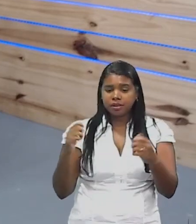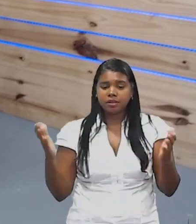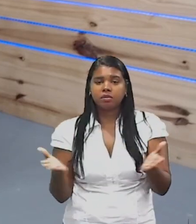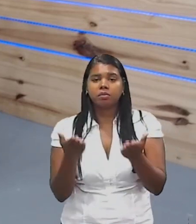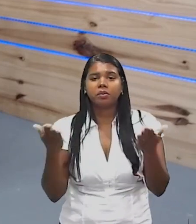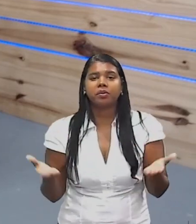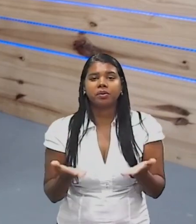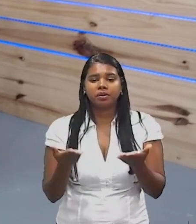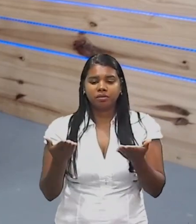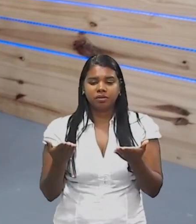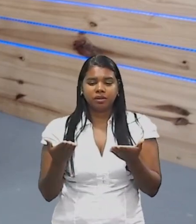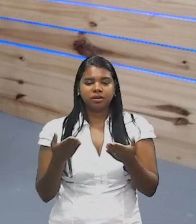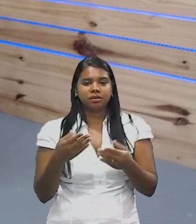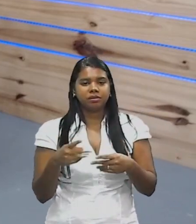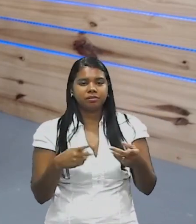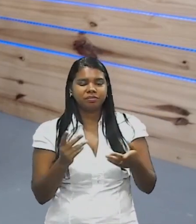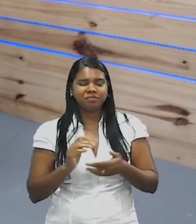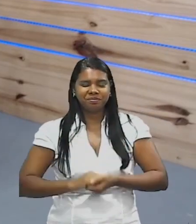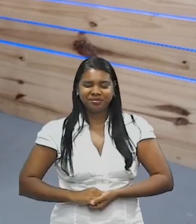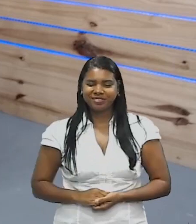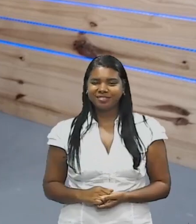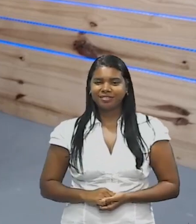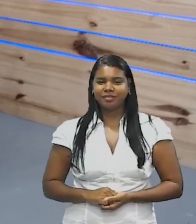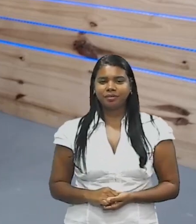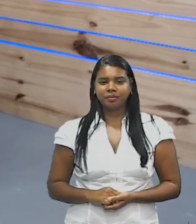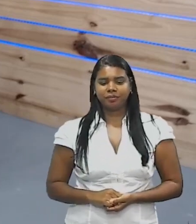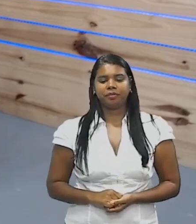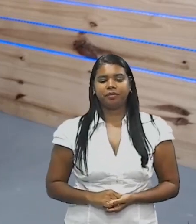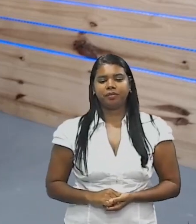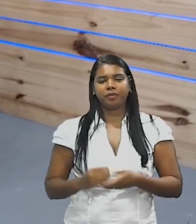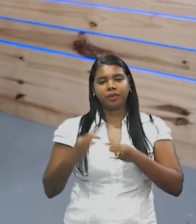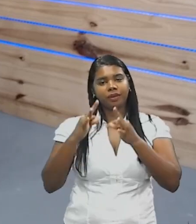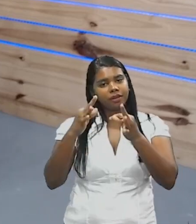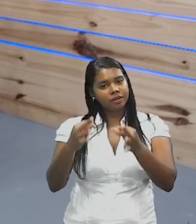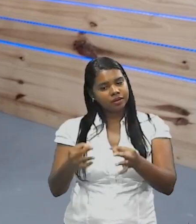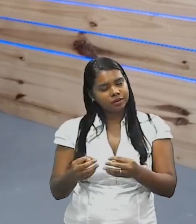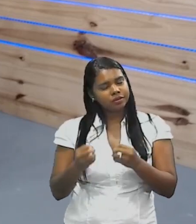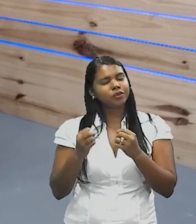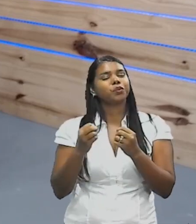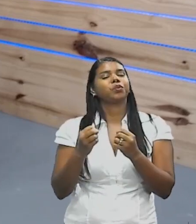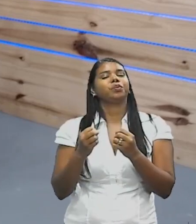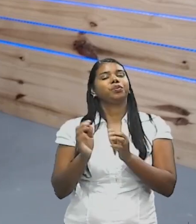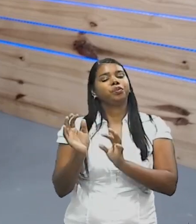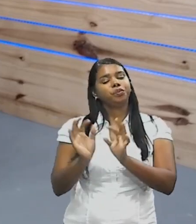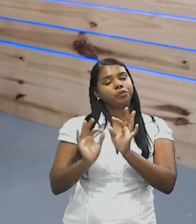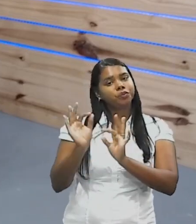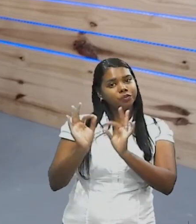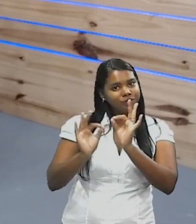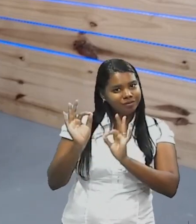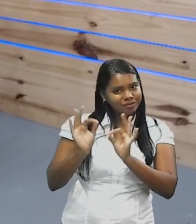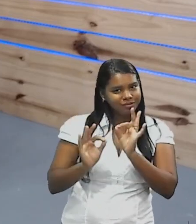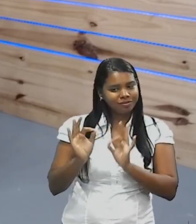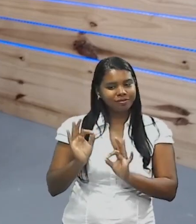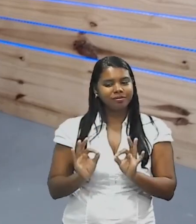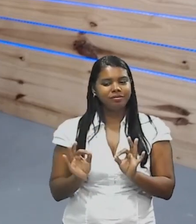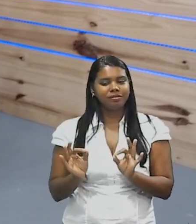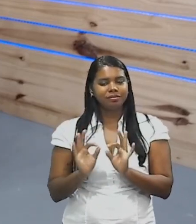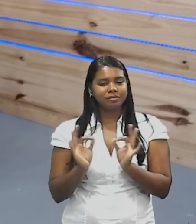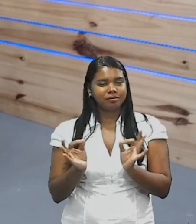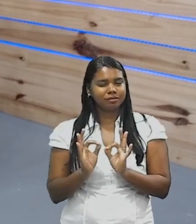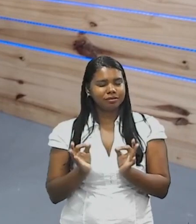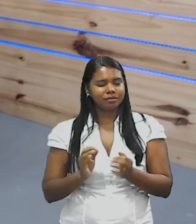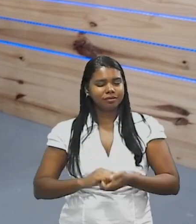motivação e recursos. Excelente. Isso tudo vamos dizer assim, isso tudo de forma sinérgica,